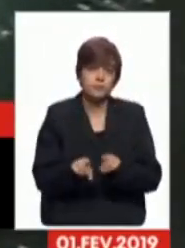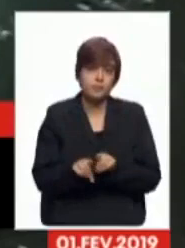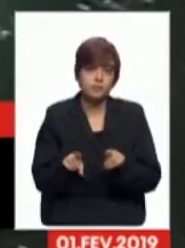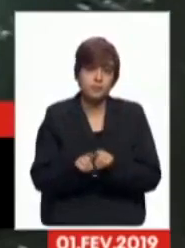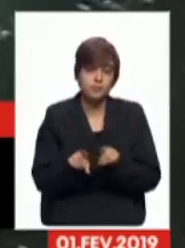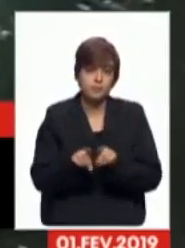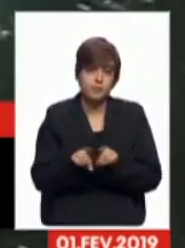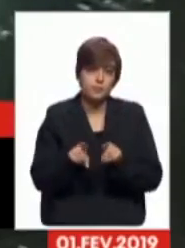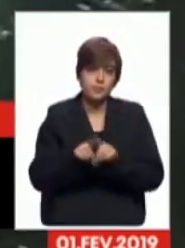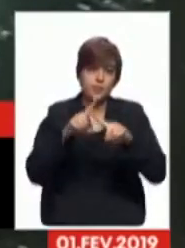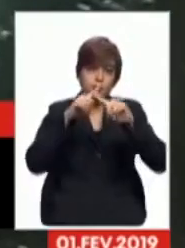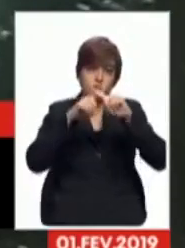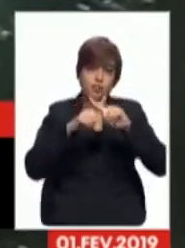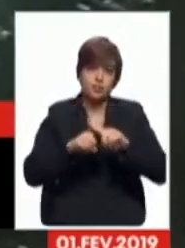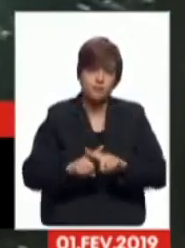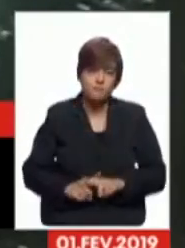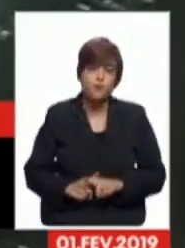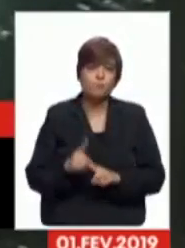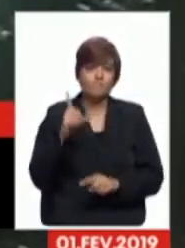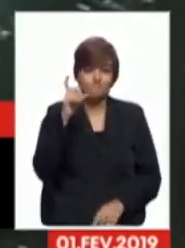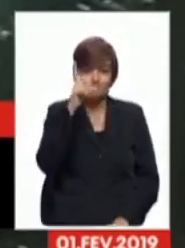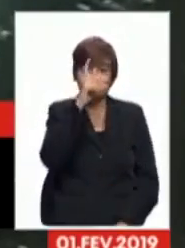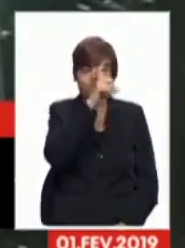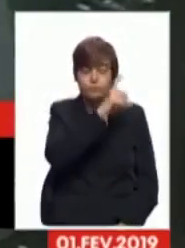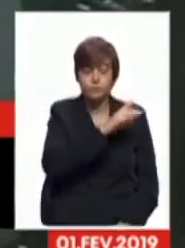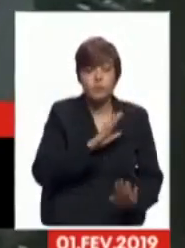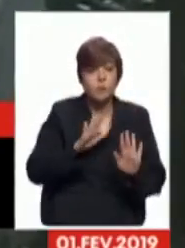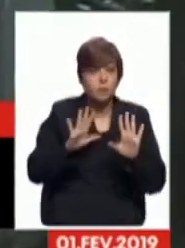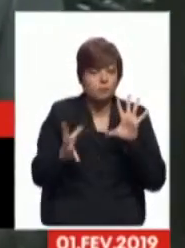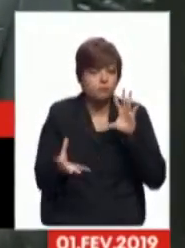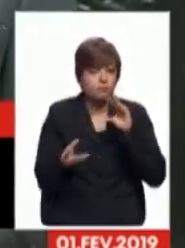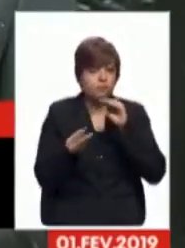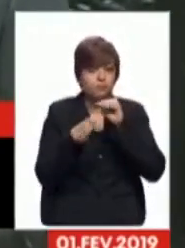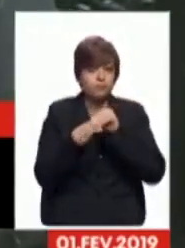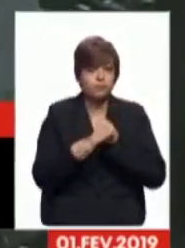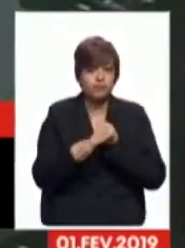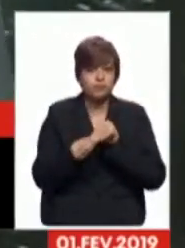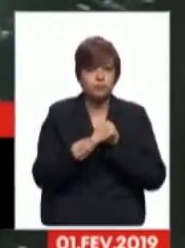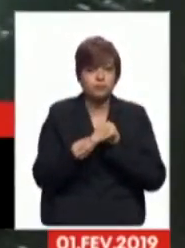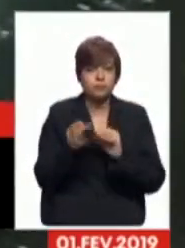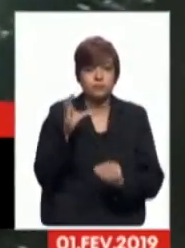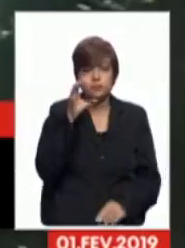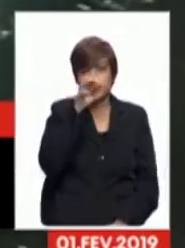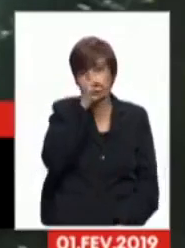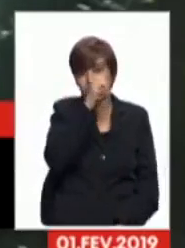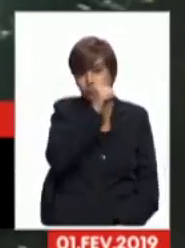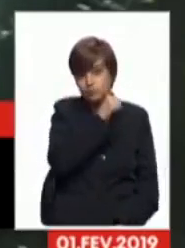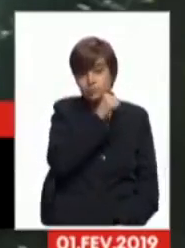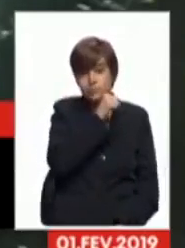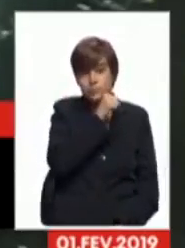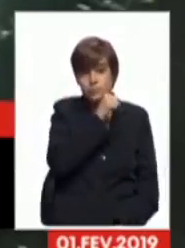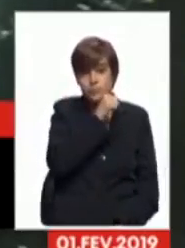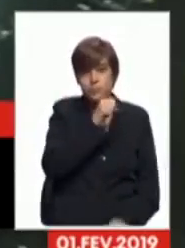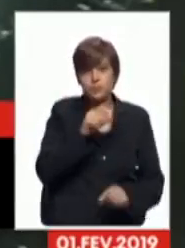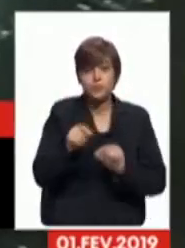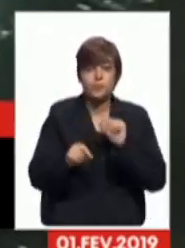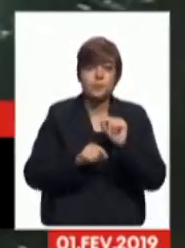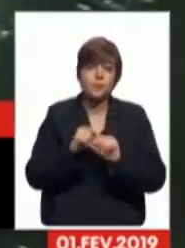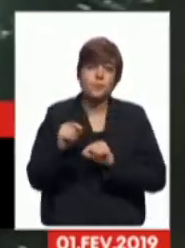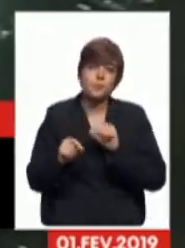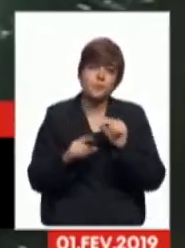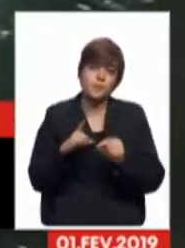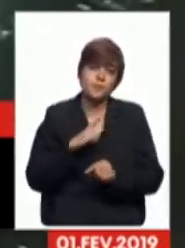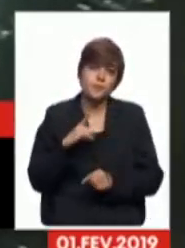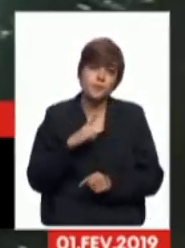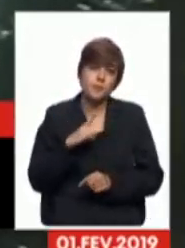desafios, mas quero trazer um breve relato da situação que encontramos o Caixa